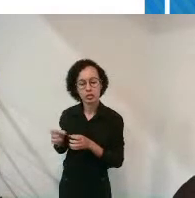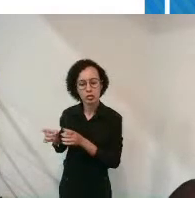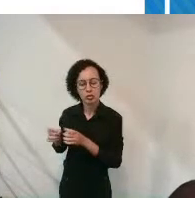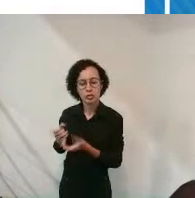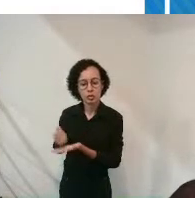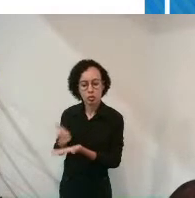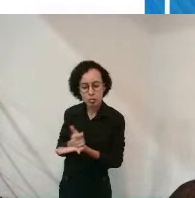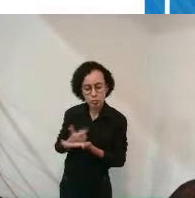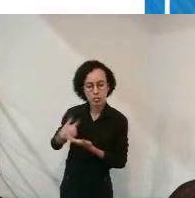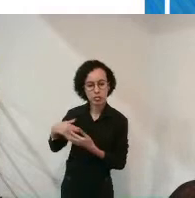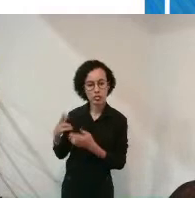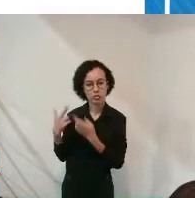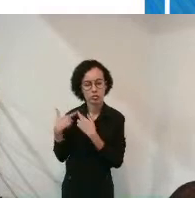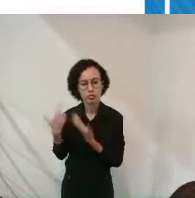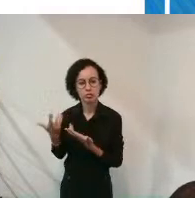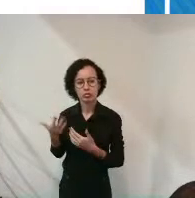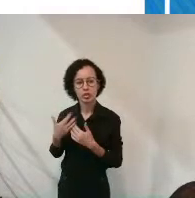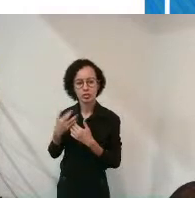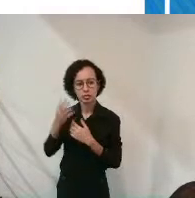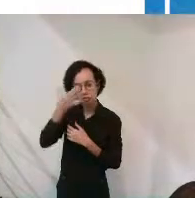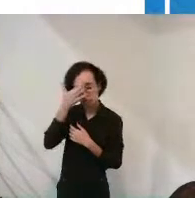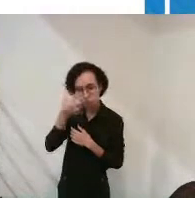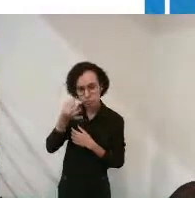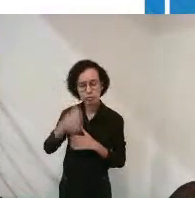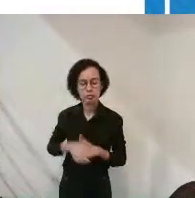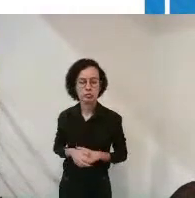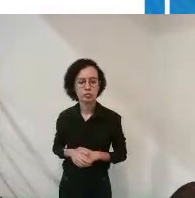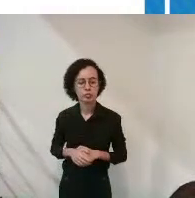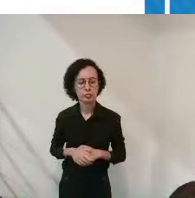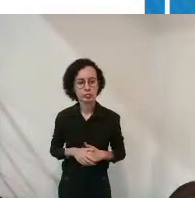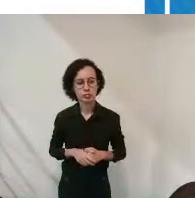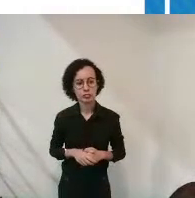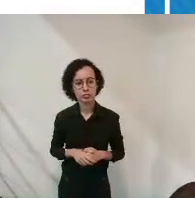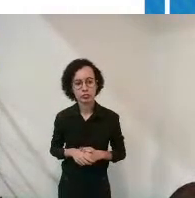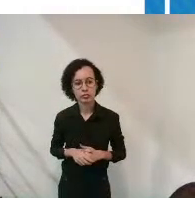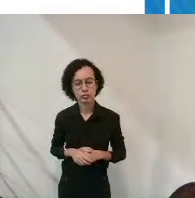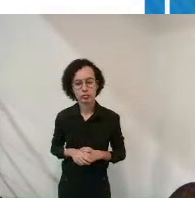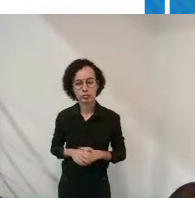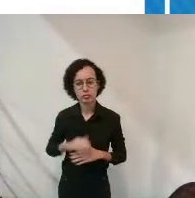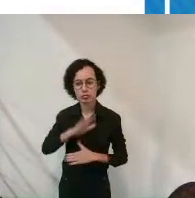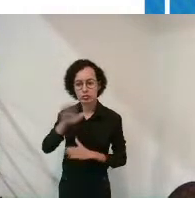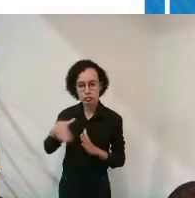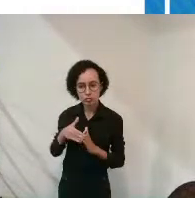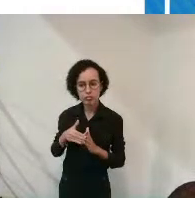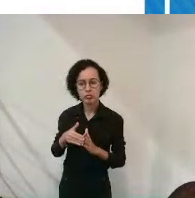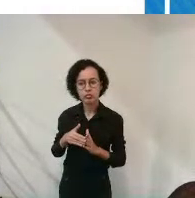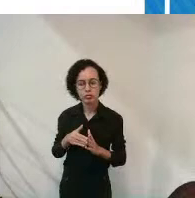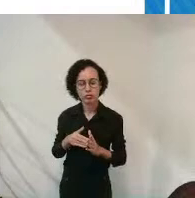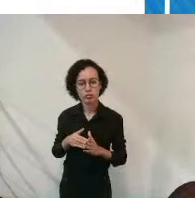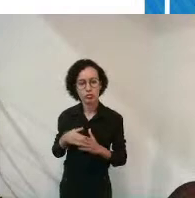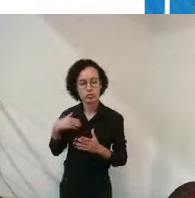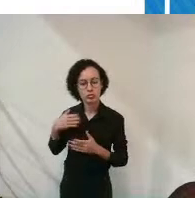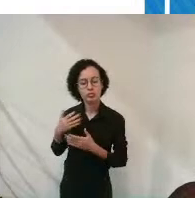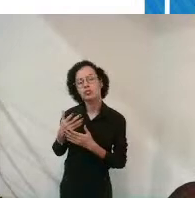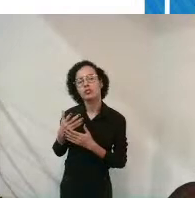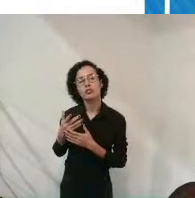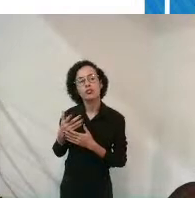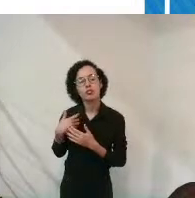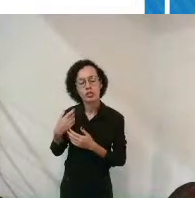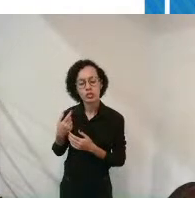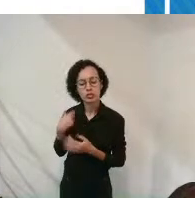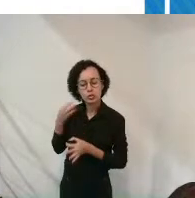justiça e instituições eficazes para nós. Tudo com o intuito de buscar uma